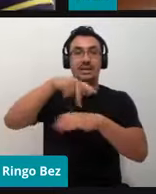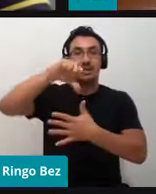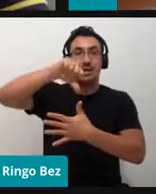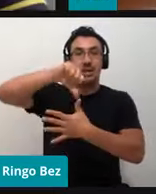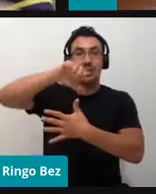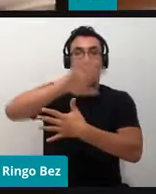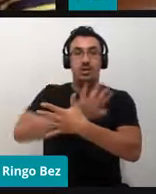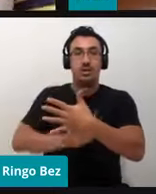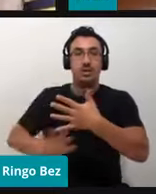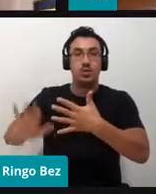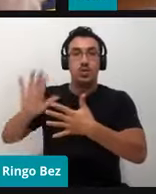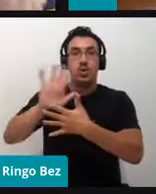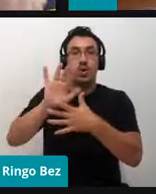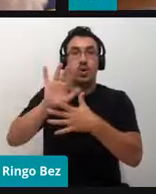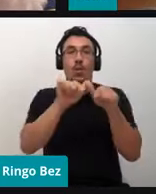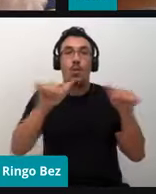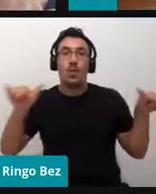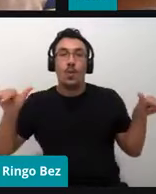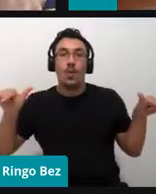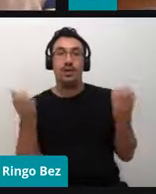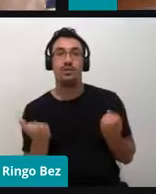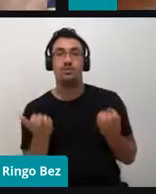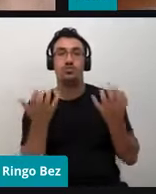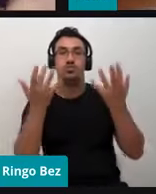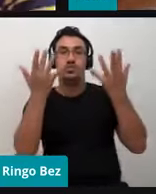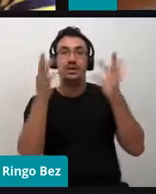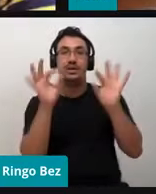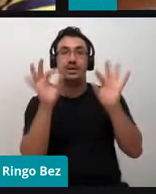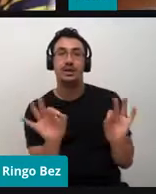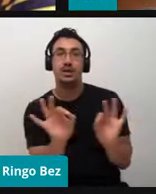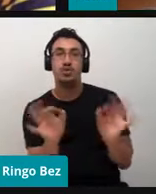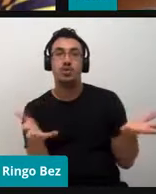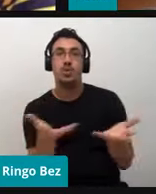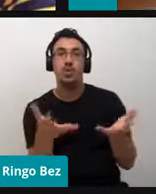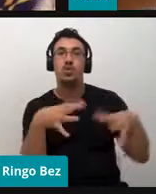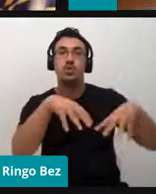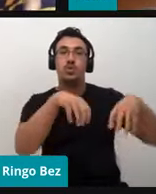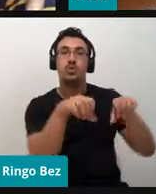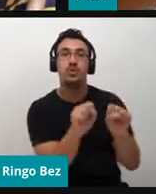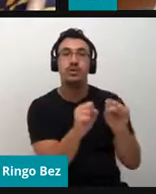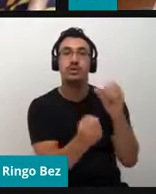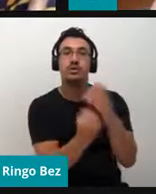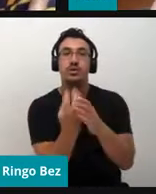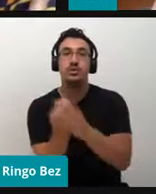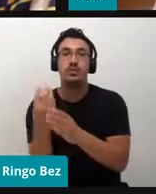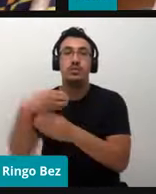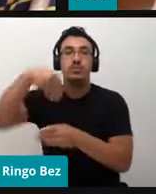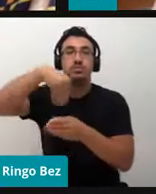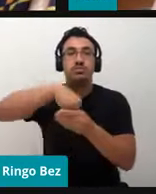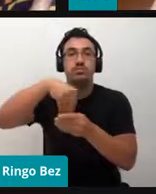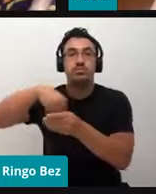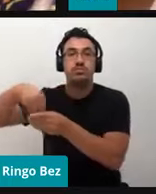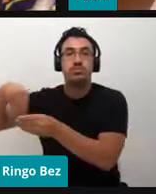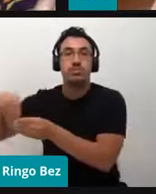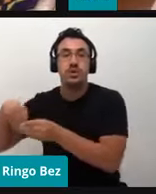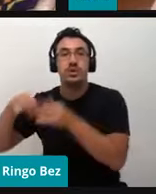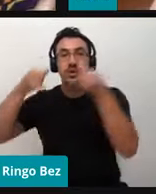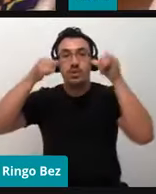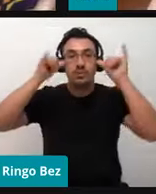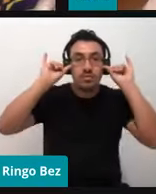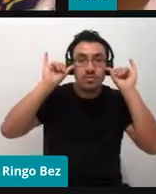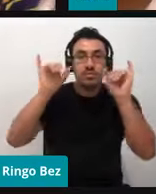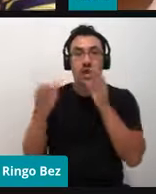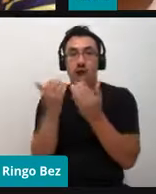um vazio vegetacional que está ocupado hoje com soja e pasto. É muito difícil que esse ciclo